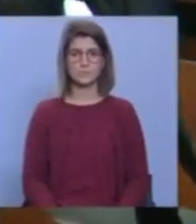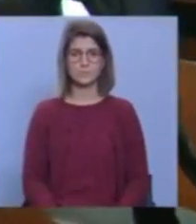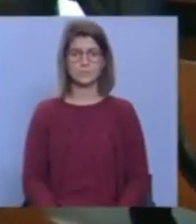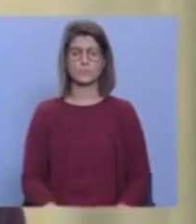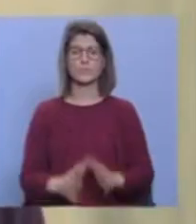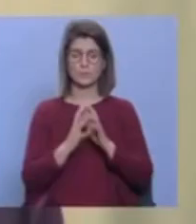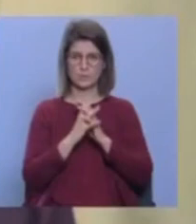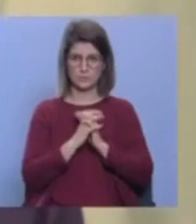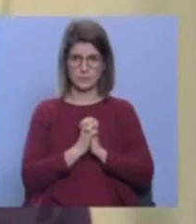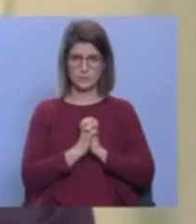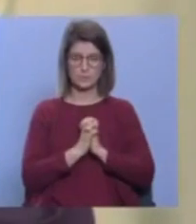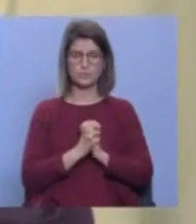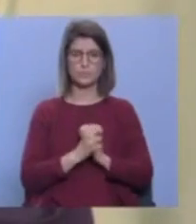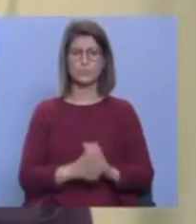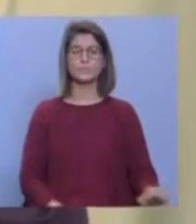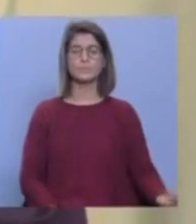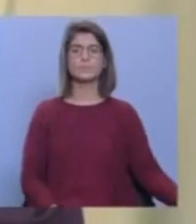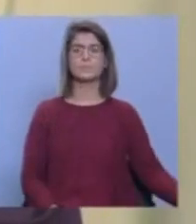Oremos.